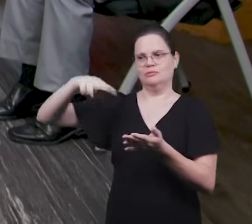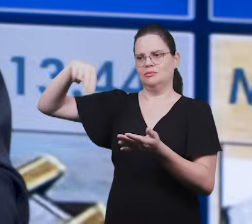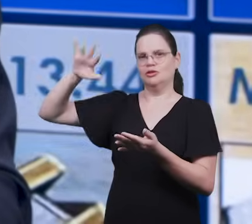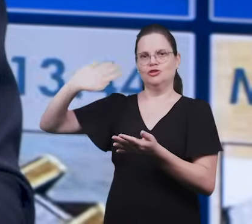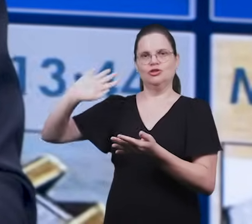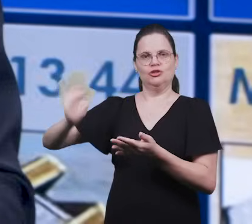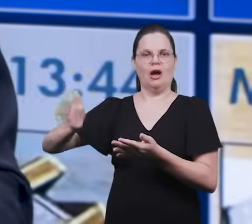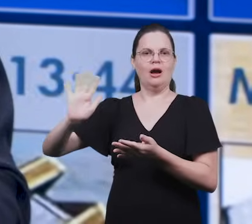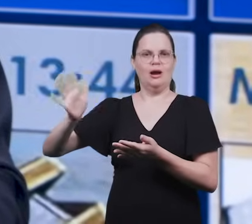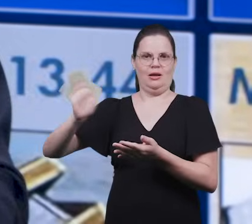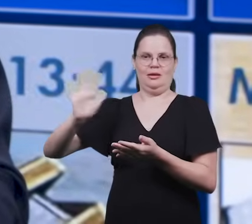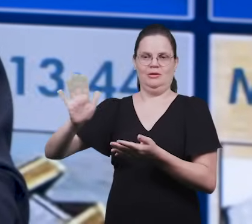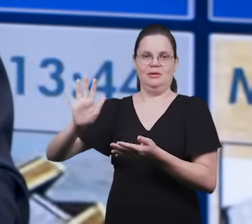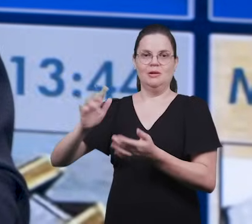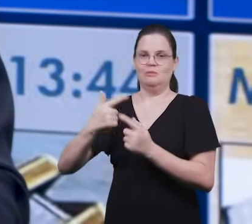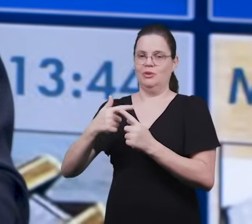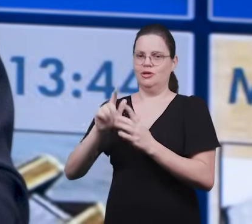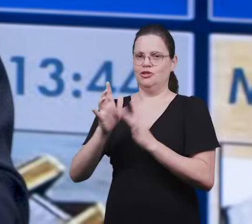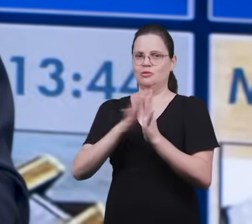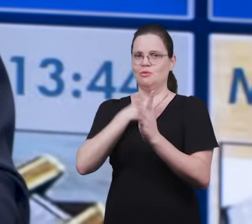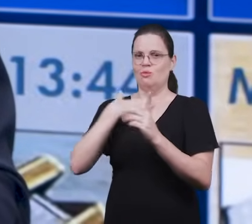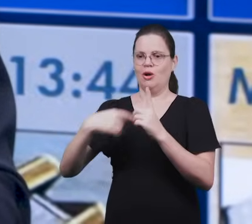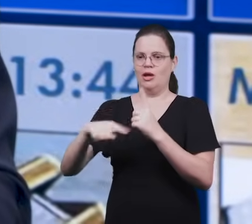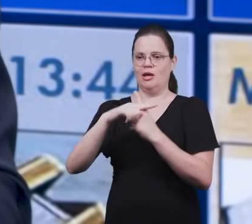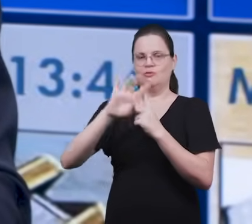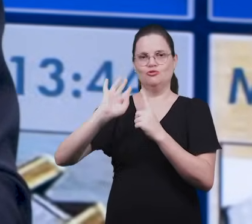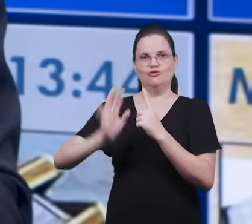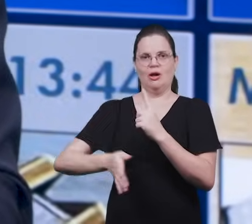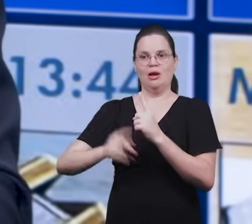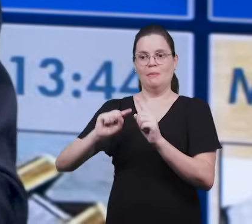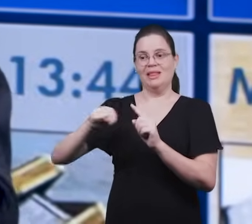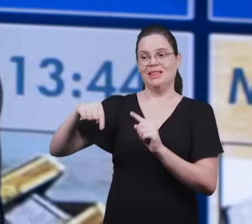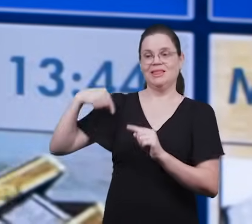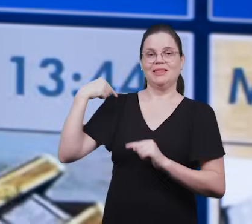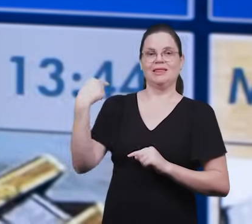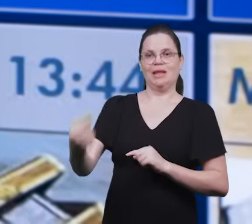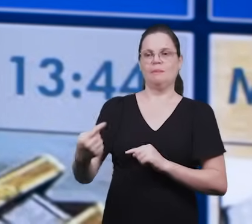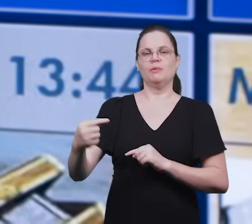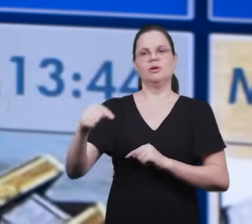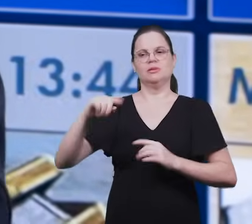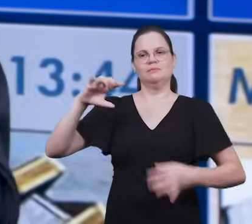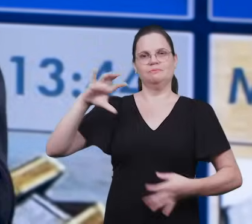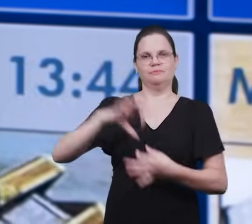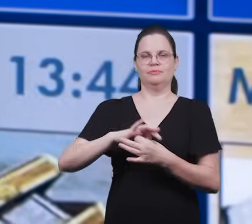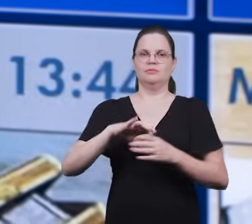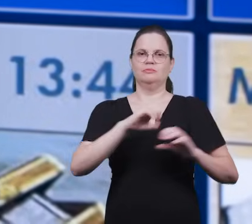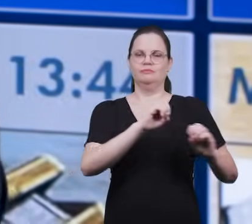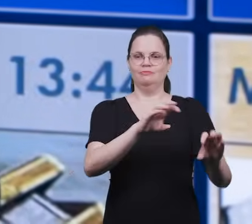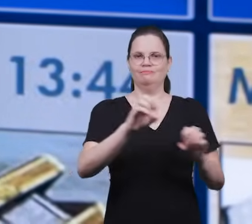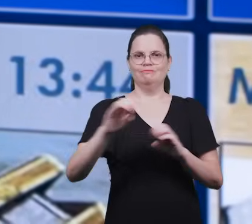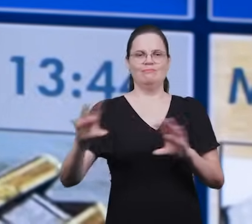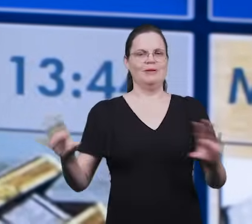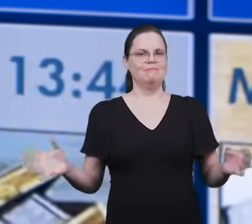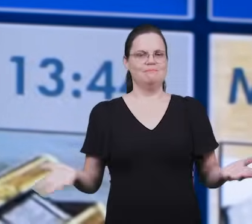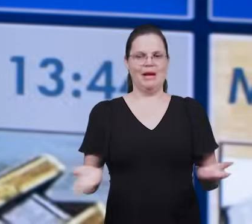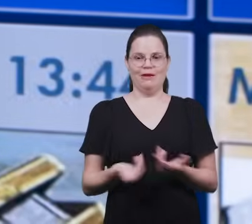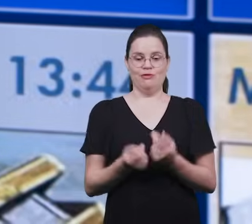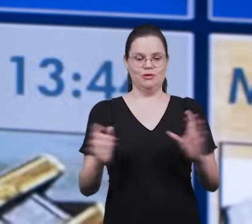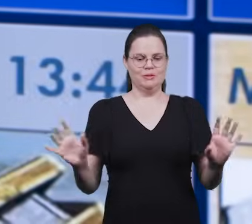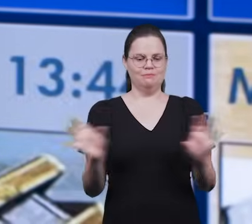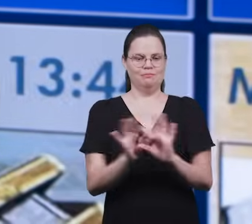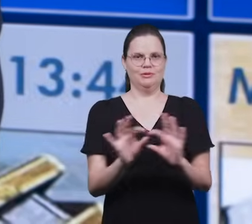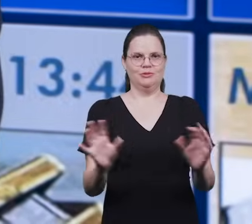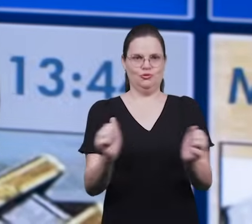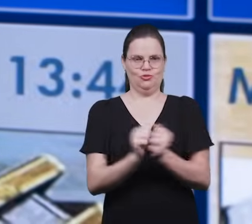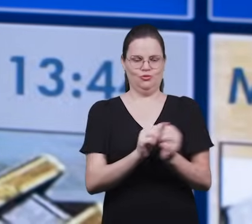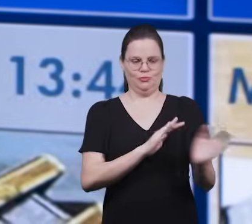escrito pós morte e ressurreição de Jesus, né? E que traz esse ensino maravilhoso e que se completam. Então